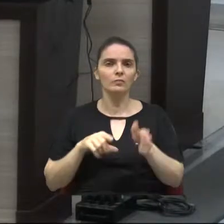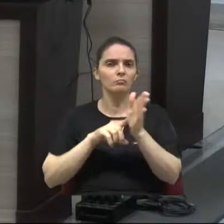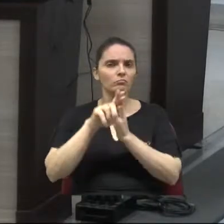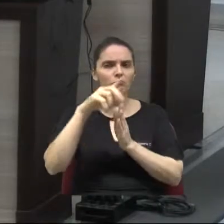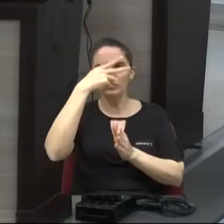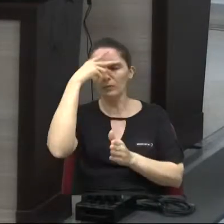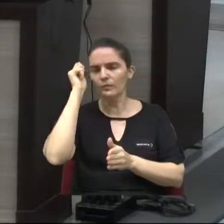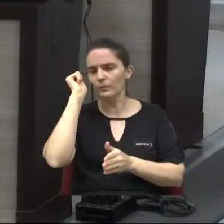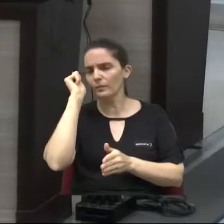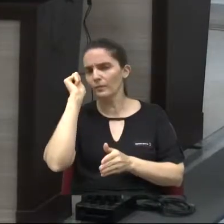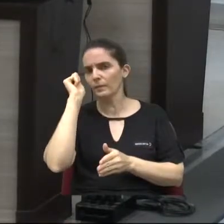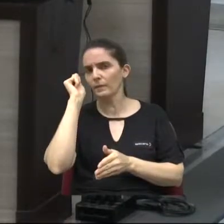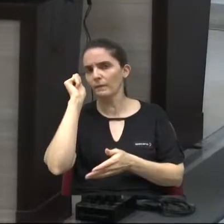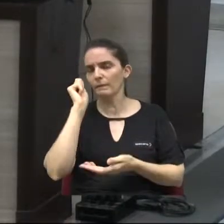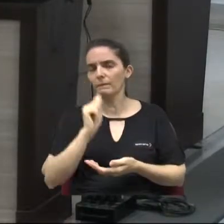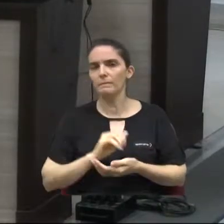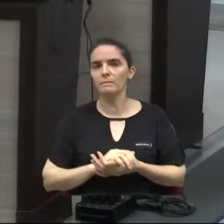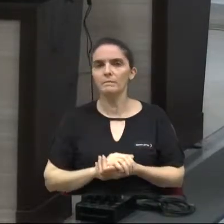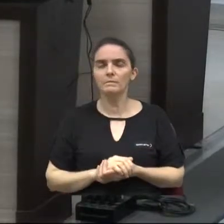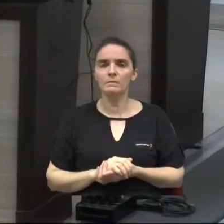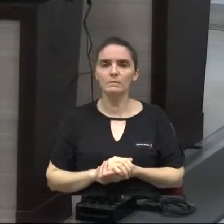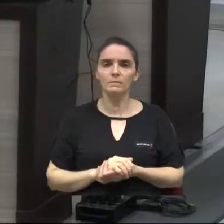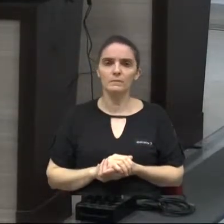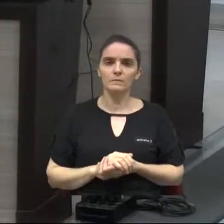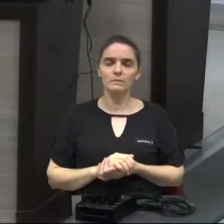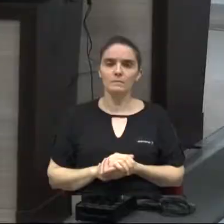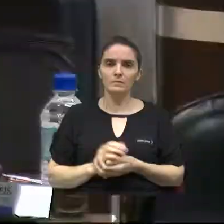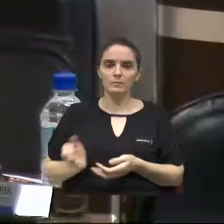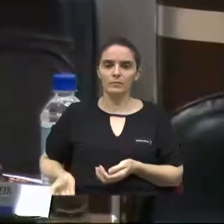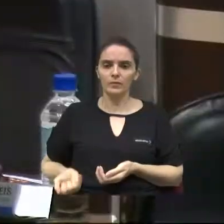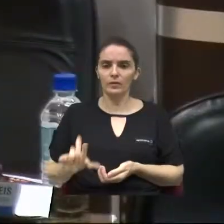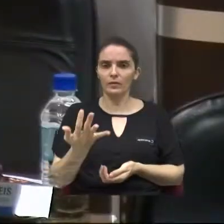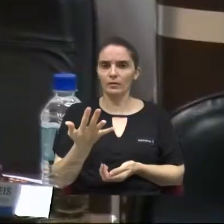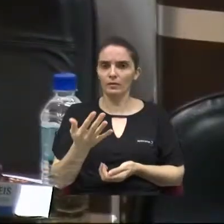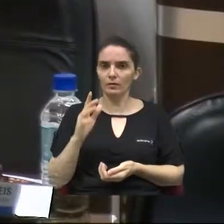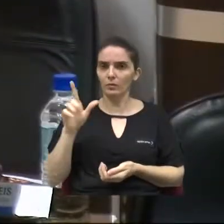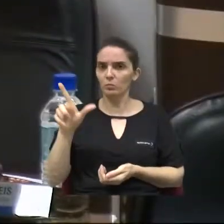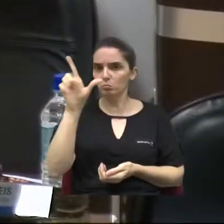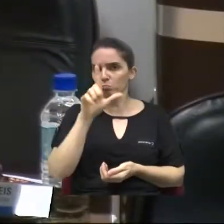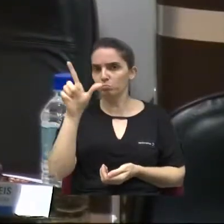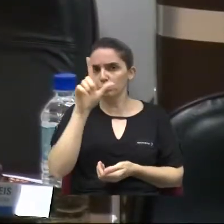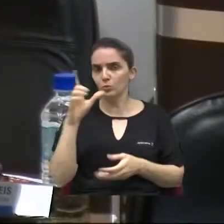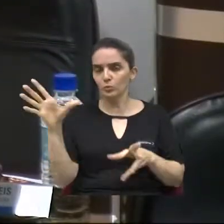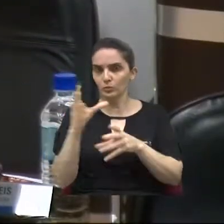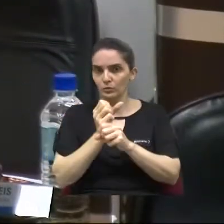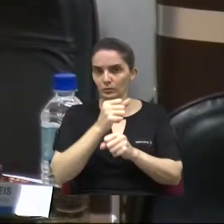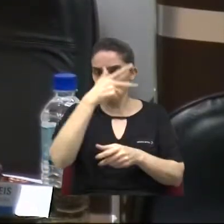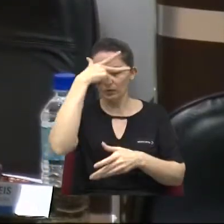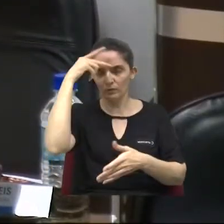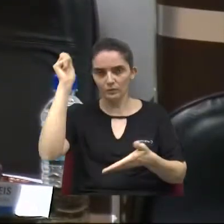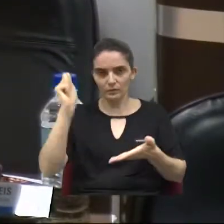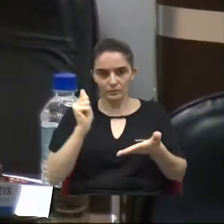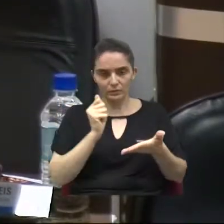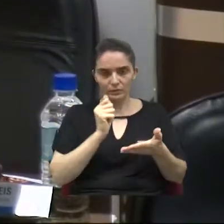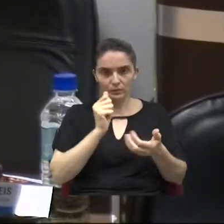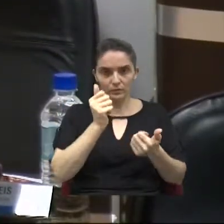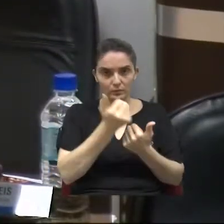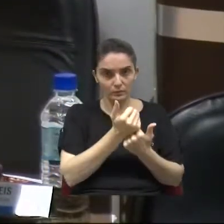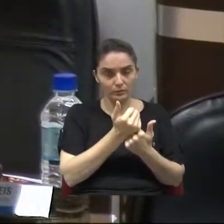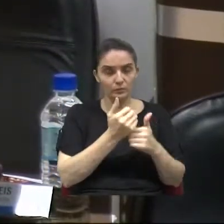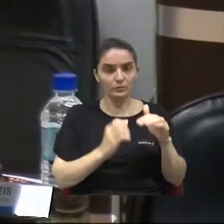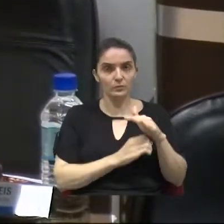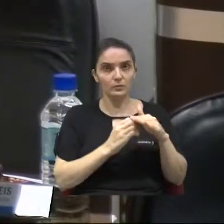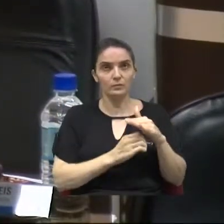aqui, tendo em vista os gastos e lucros somados ao subsídio e o valor arrecadado diretamente,